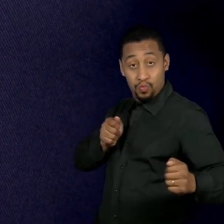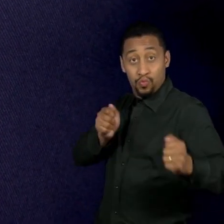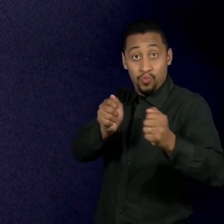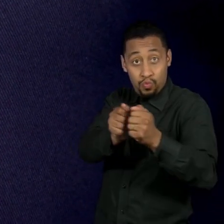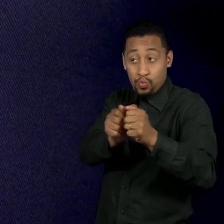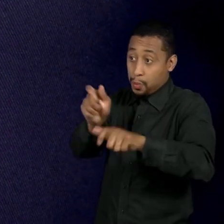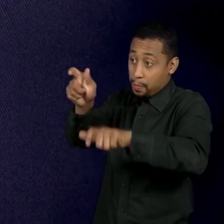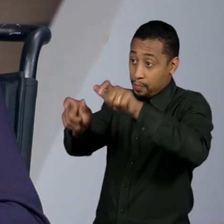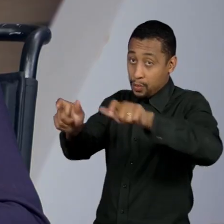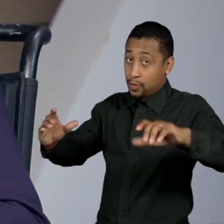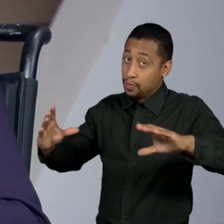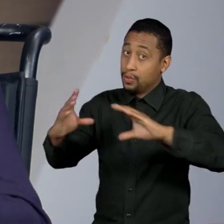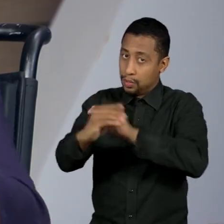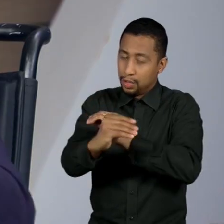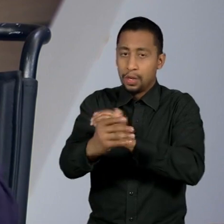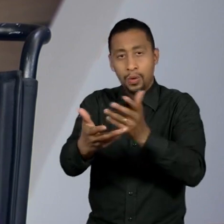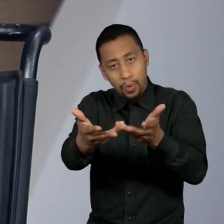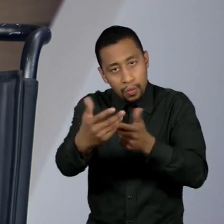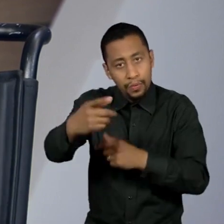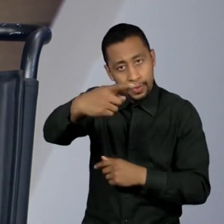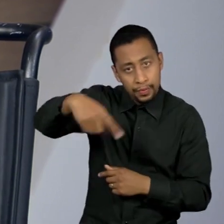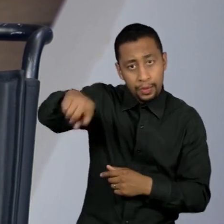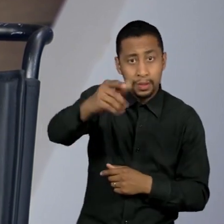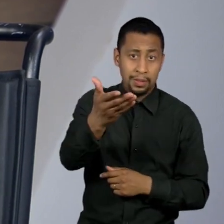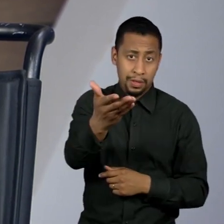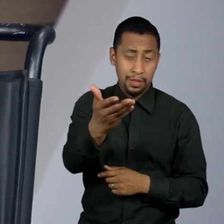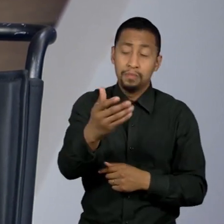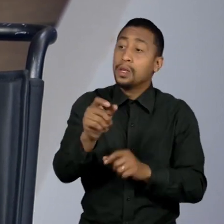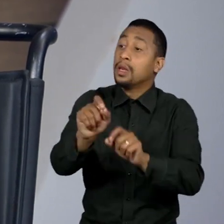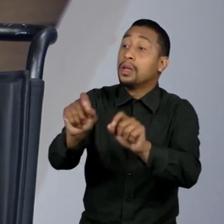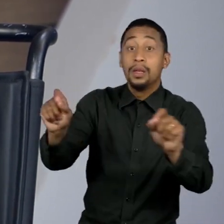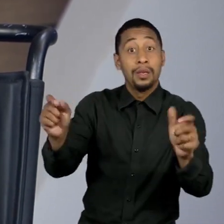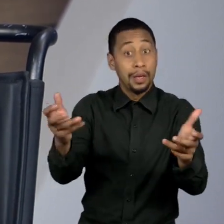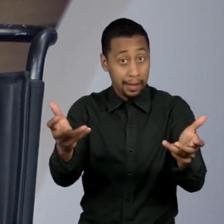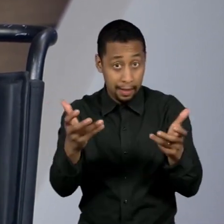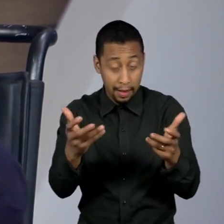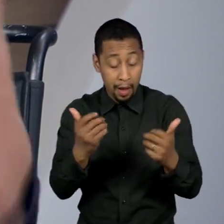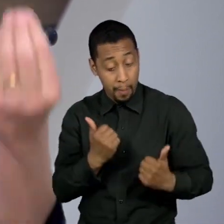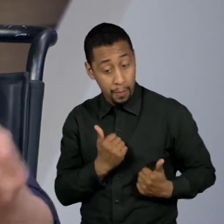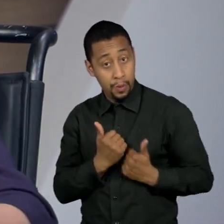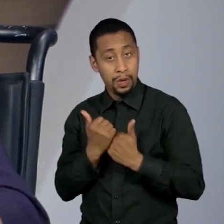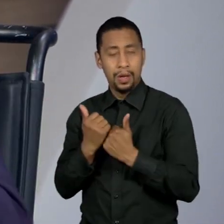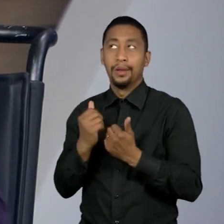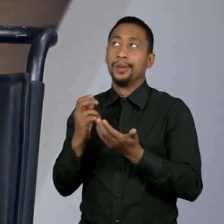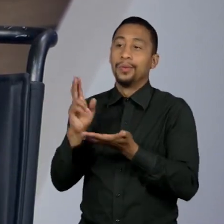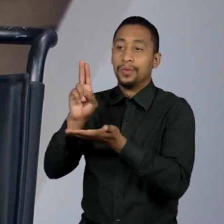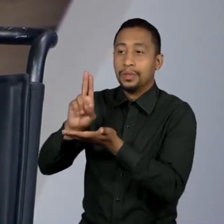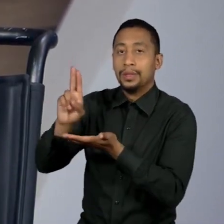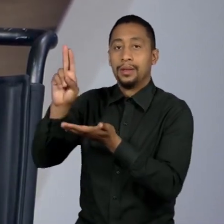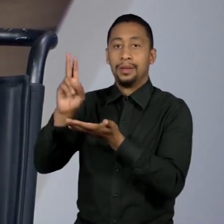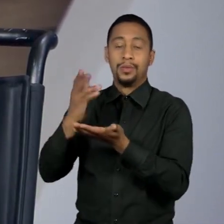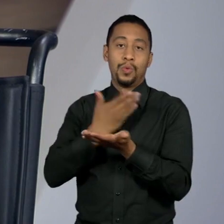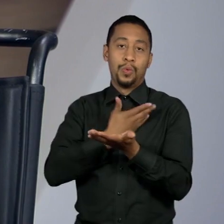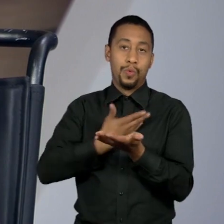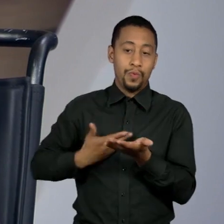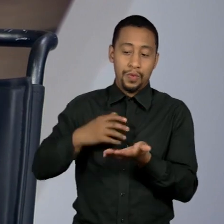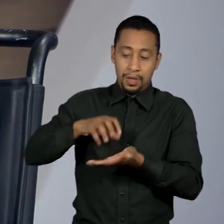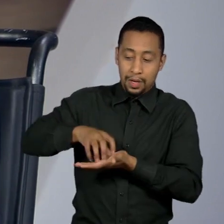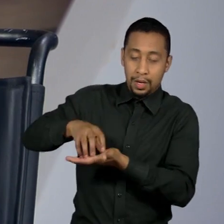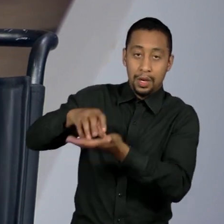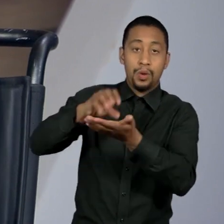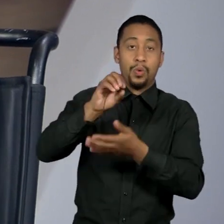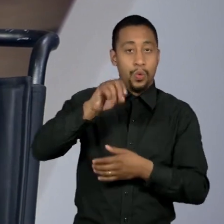de acessar serviços com base nos direitos humanos. E Beatriz, sua palavrinha